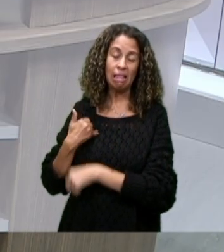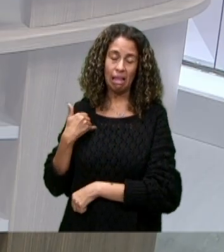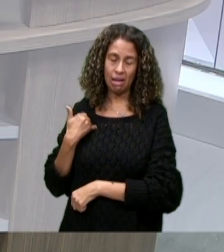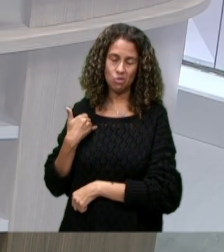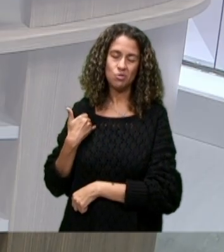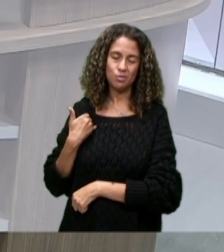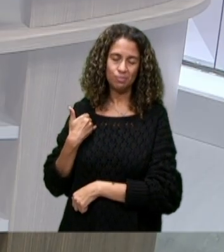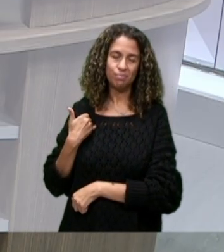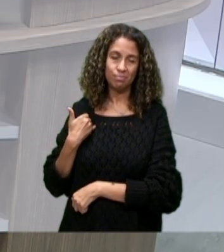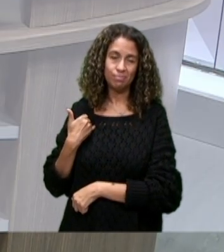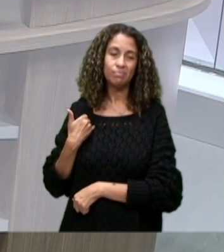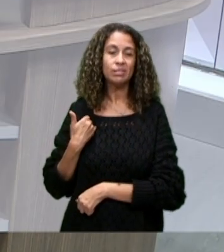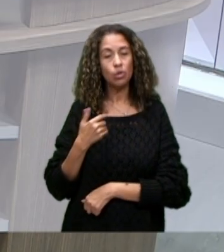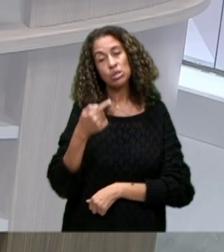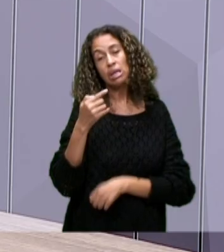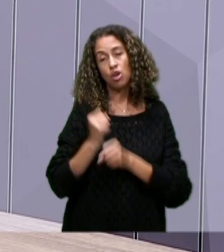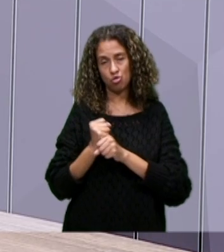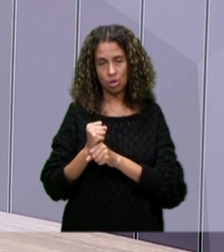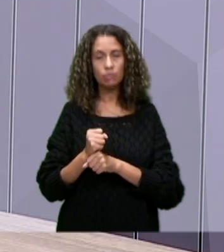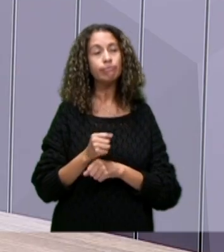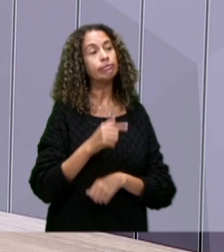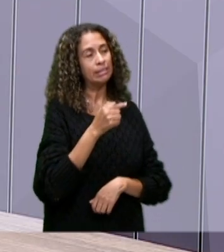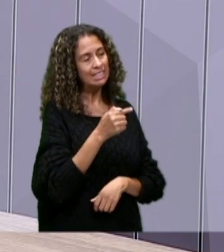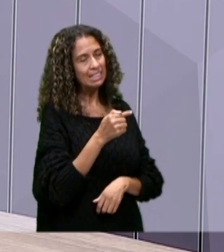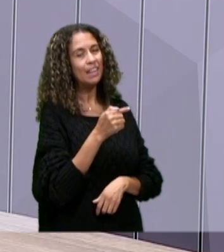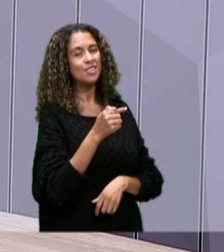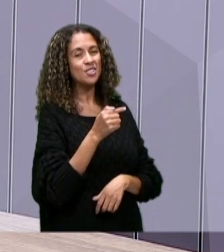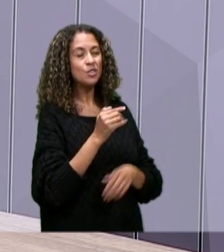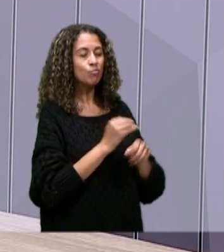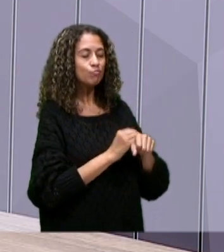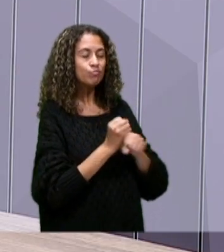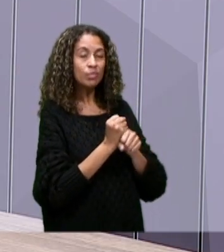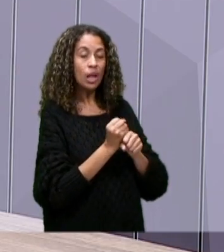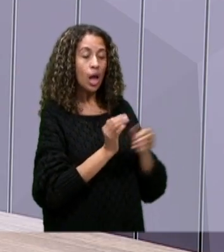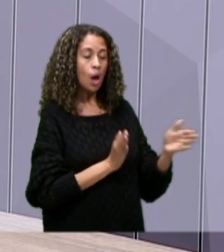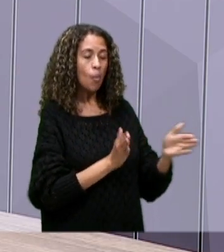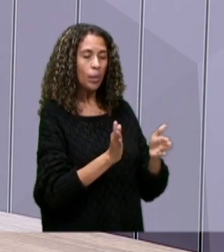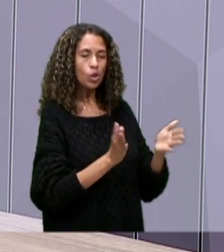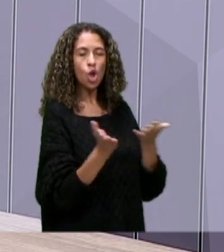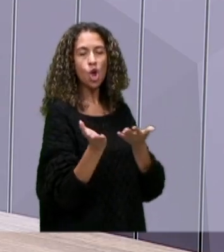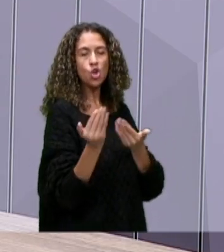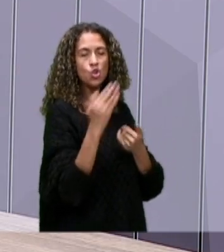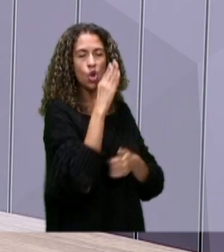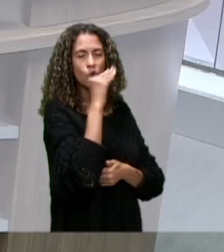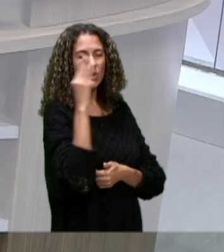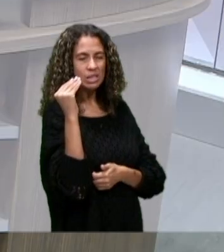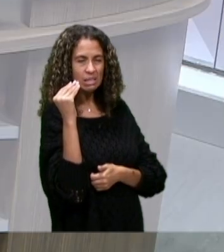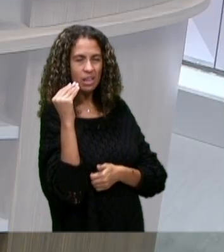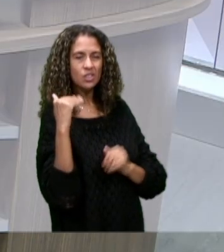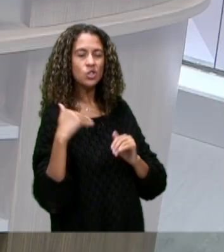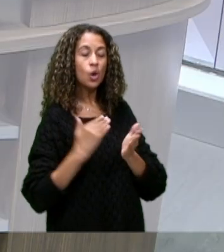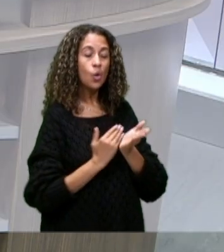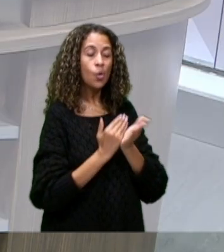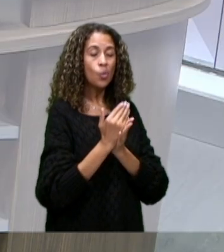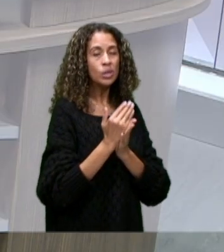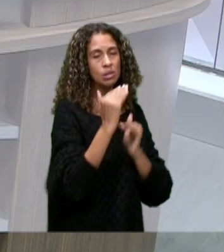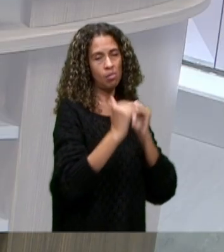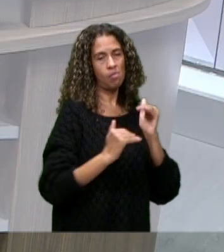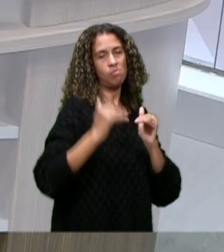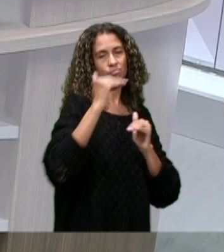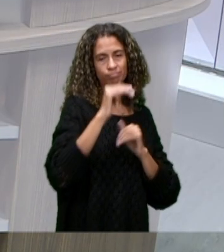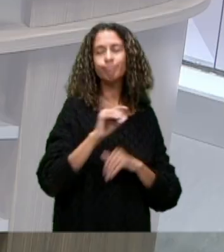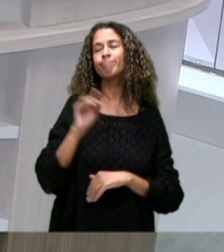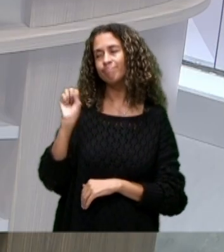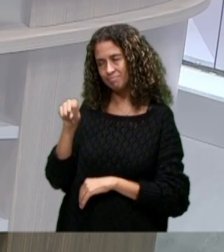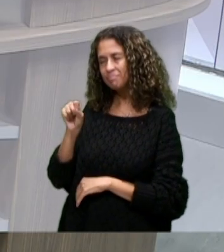história deles. 7 anos, quer dizer, é aquele período ali da adolescência, Isso. Final da adolescência, já início da fase adulta.